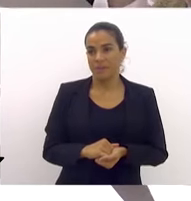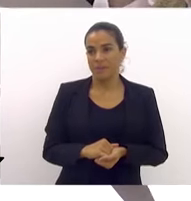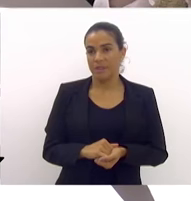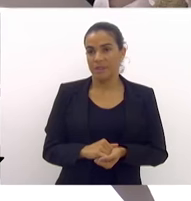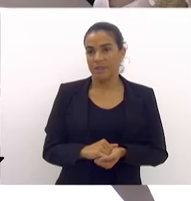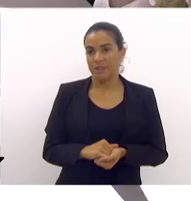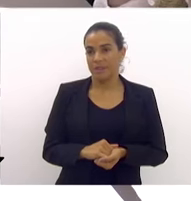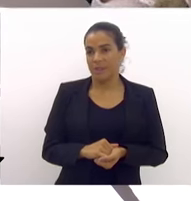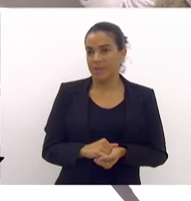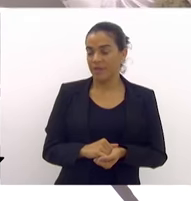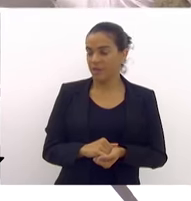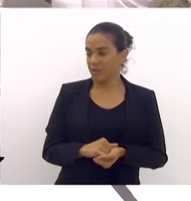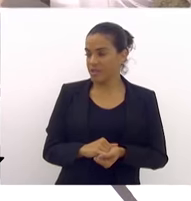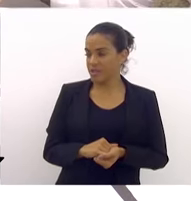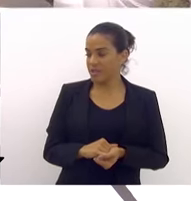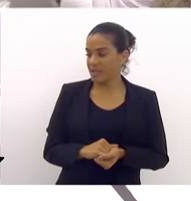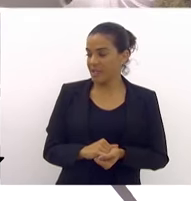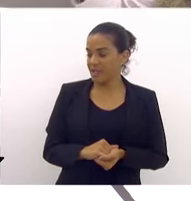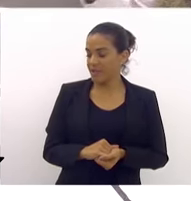Não, então tem que...